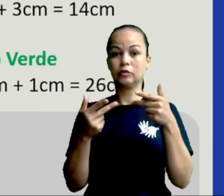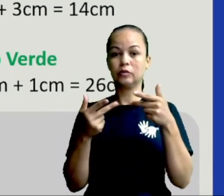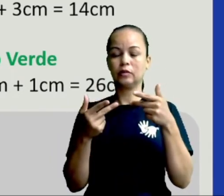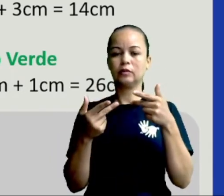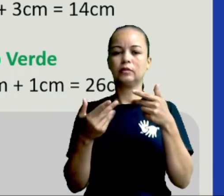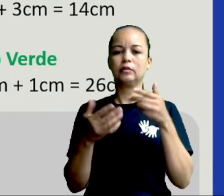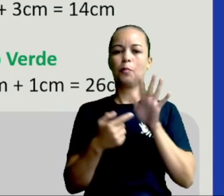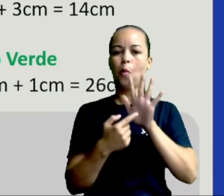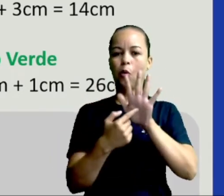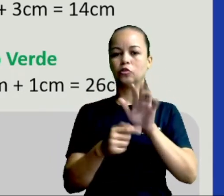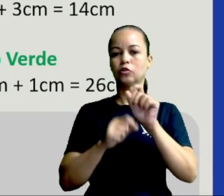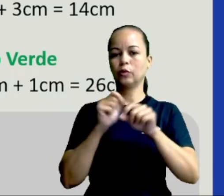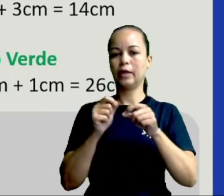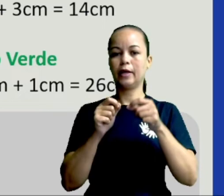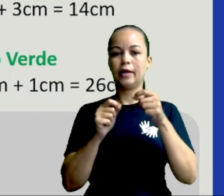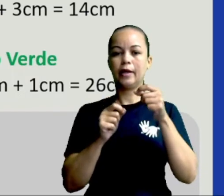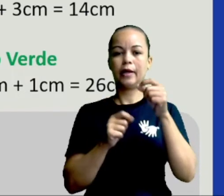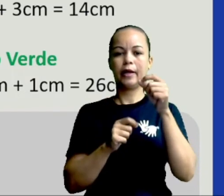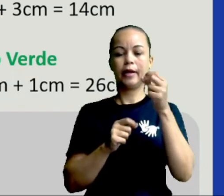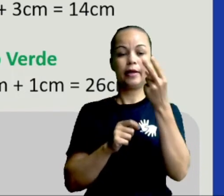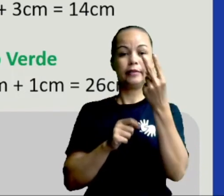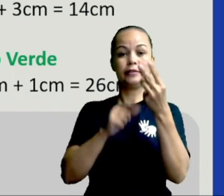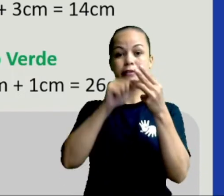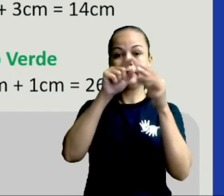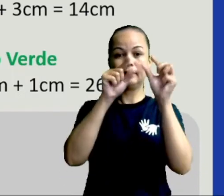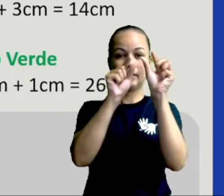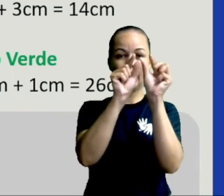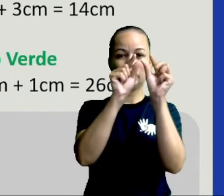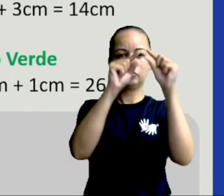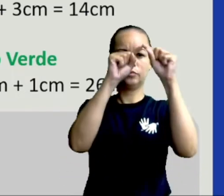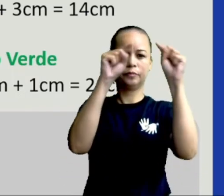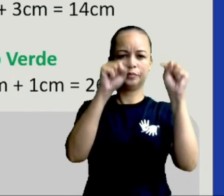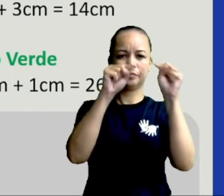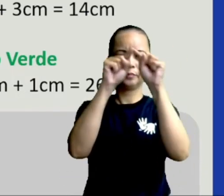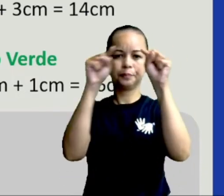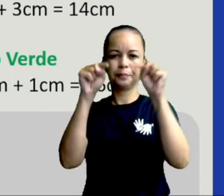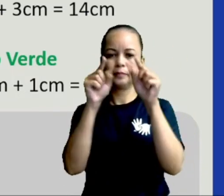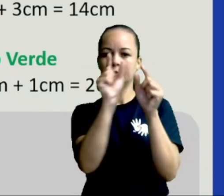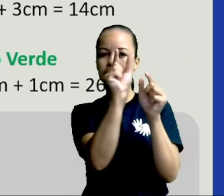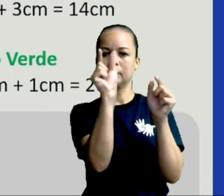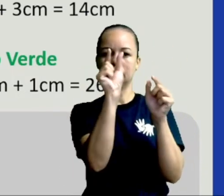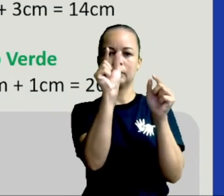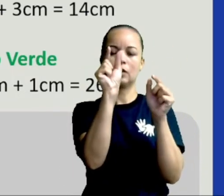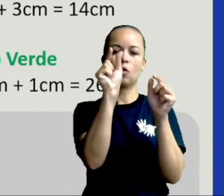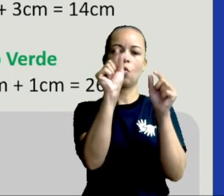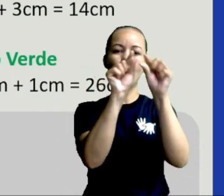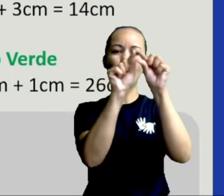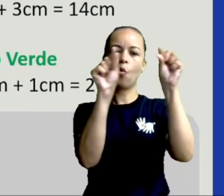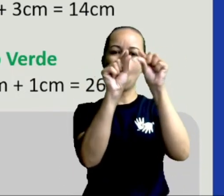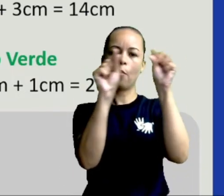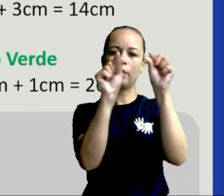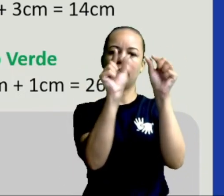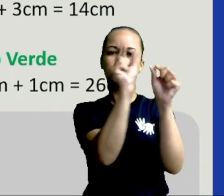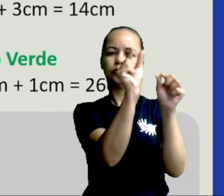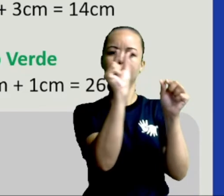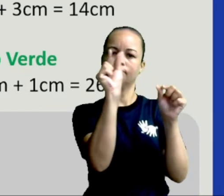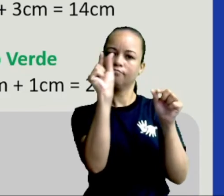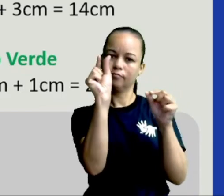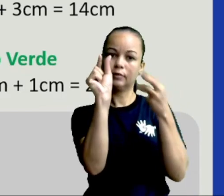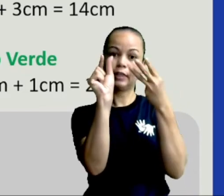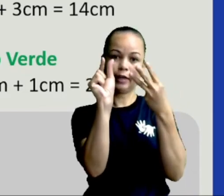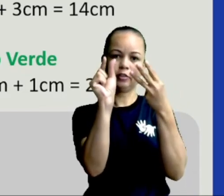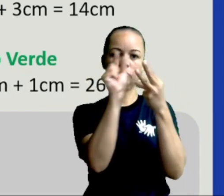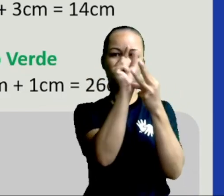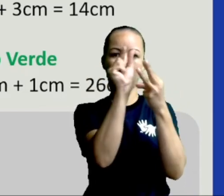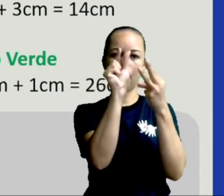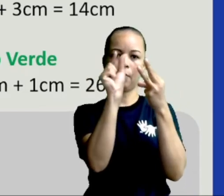3 quadradinhos aqui, ó, no comprimento. E na largura, eu construí aqui